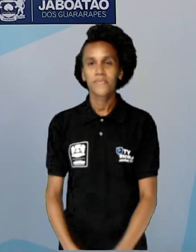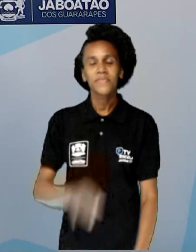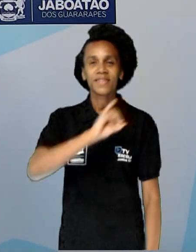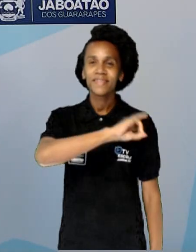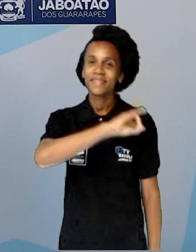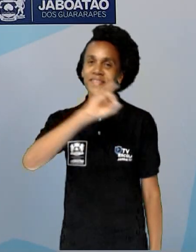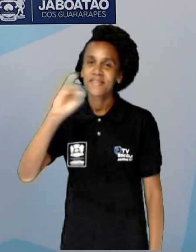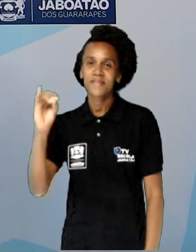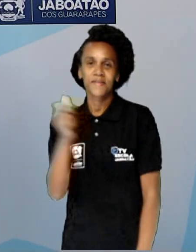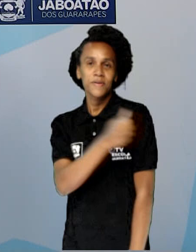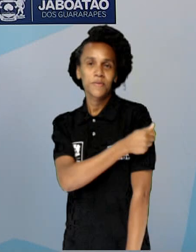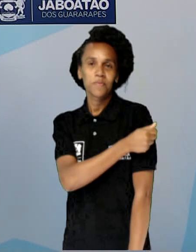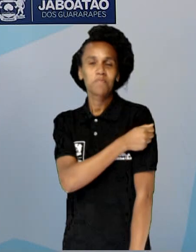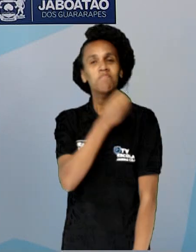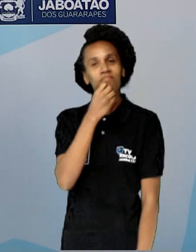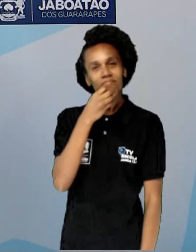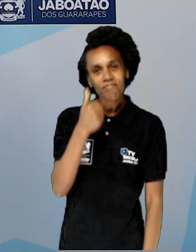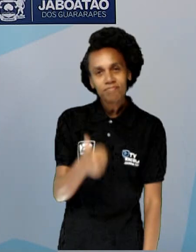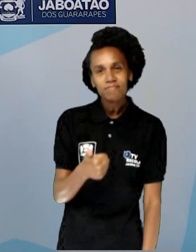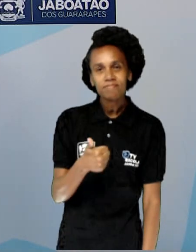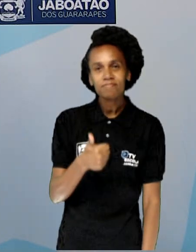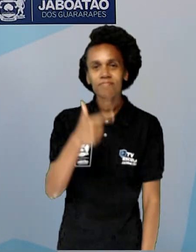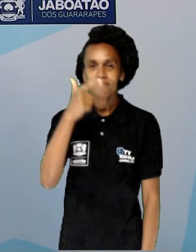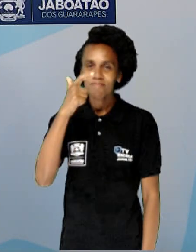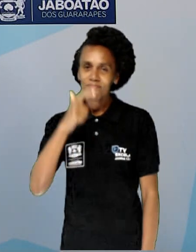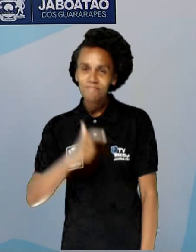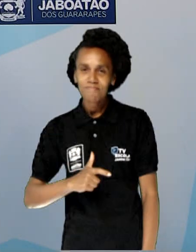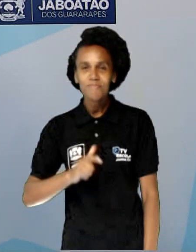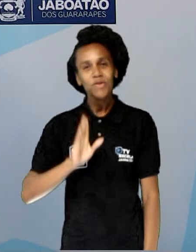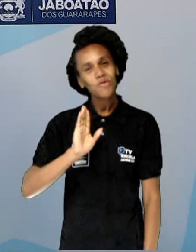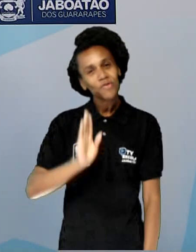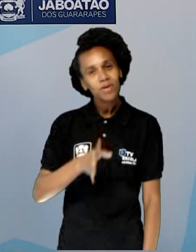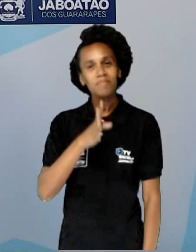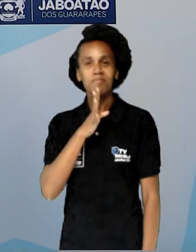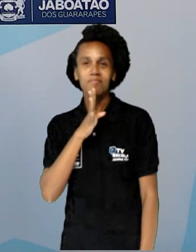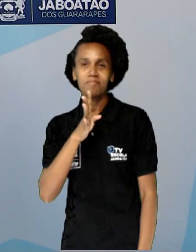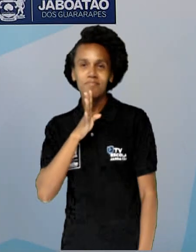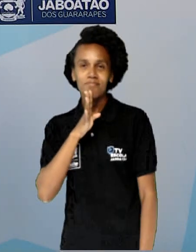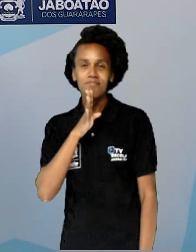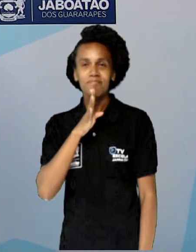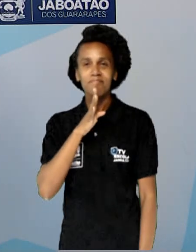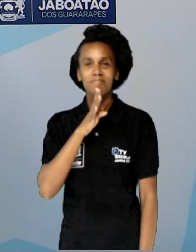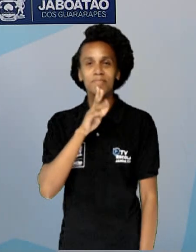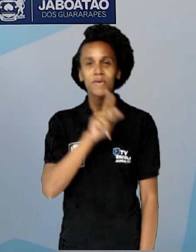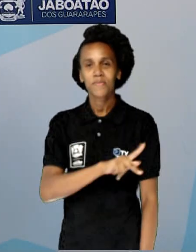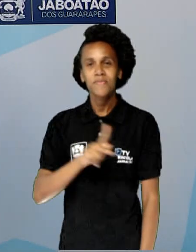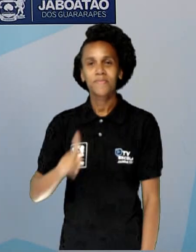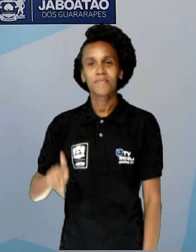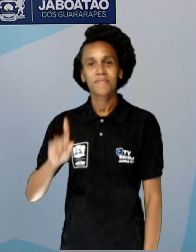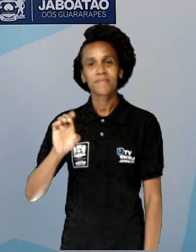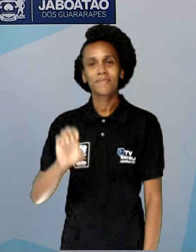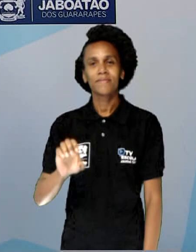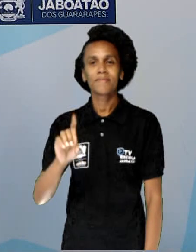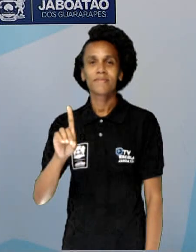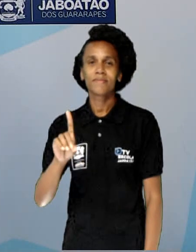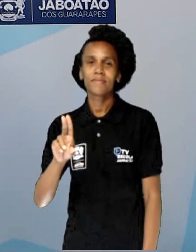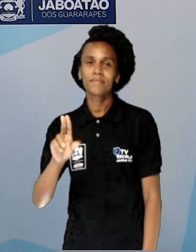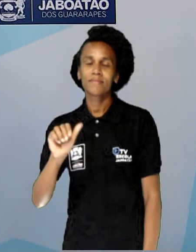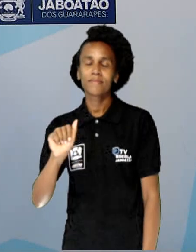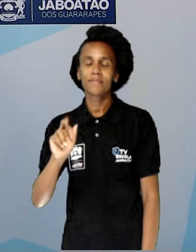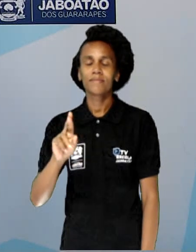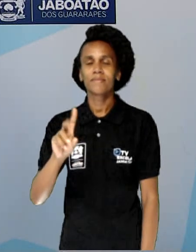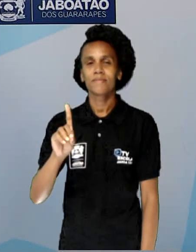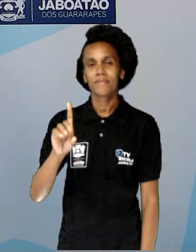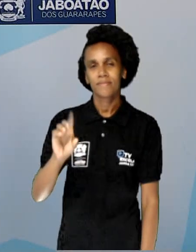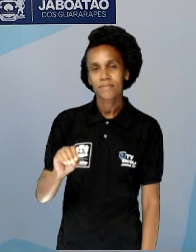Olá, estudantes, tudo bem? Eu sou, como já me conhecem, o professor Eduardo Félix, sou professor de língua portuguesa. Você que é do nono